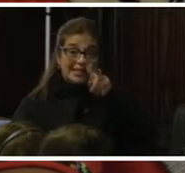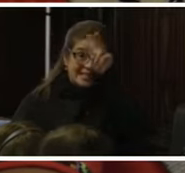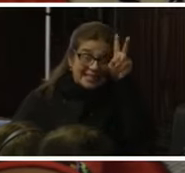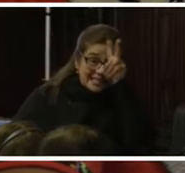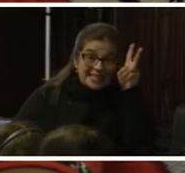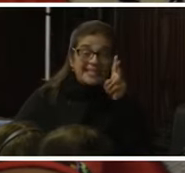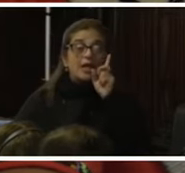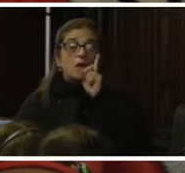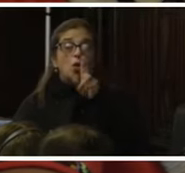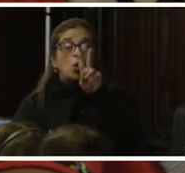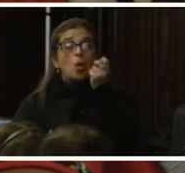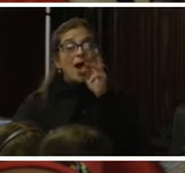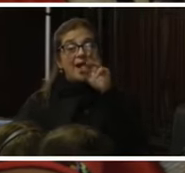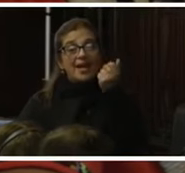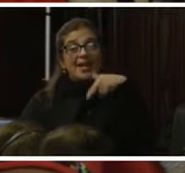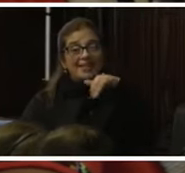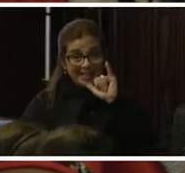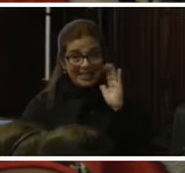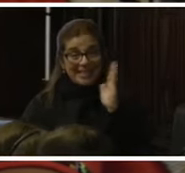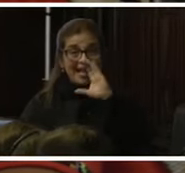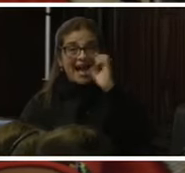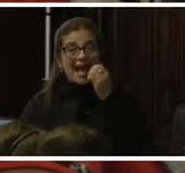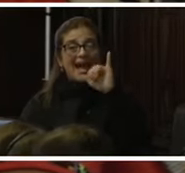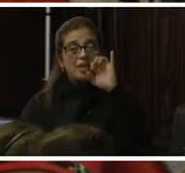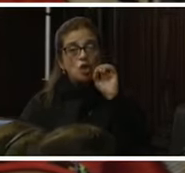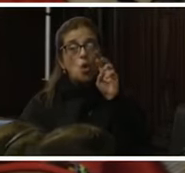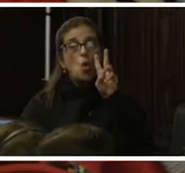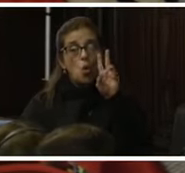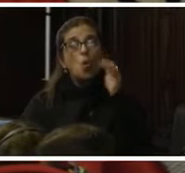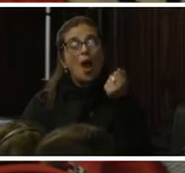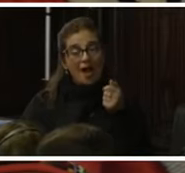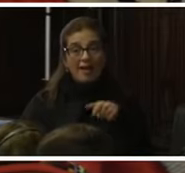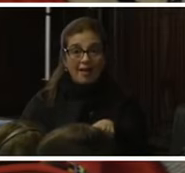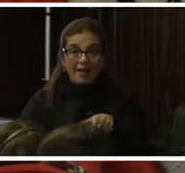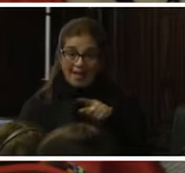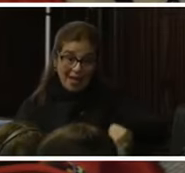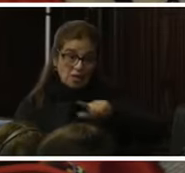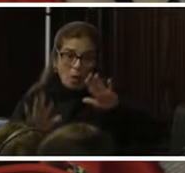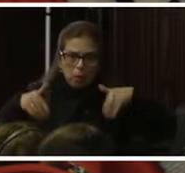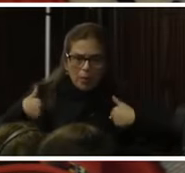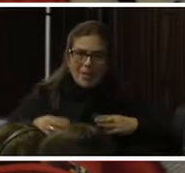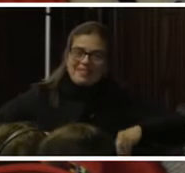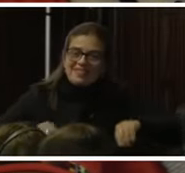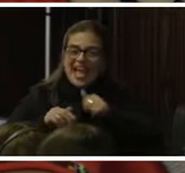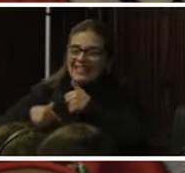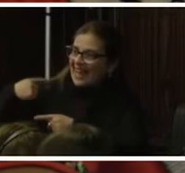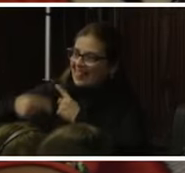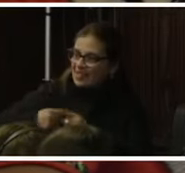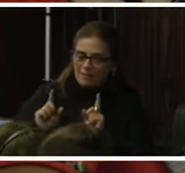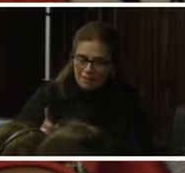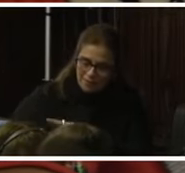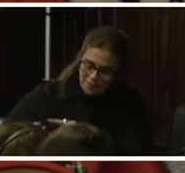nem caiu a raiz dessa aí dessa terra tradicionais